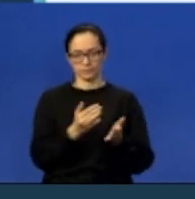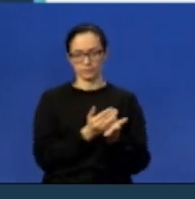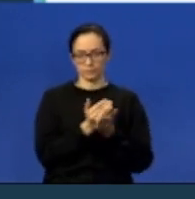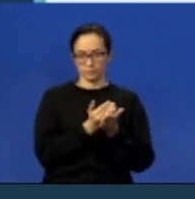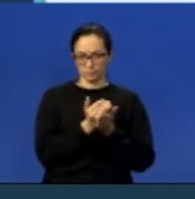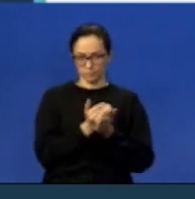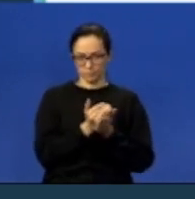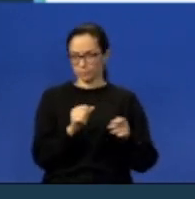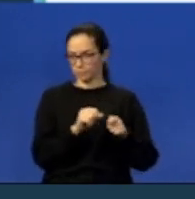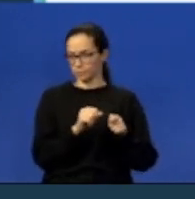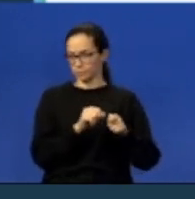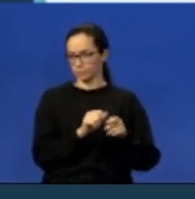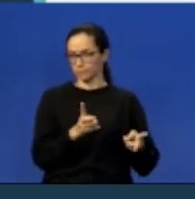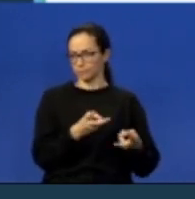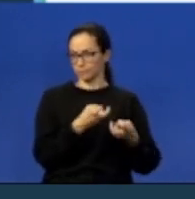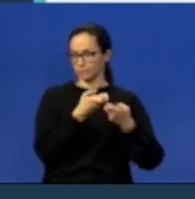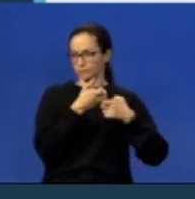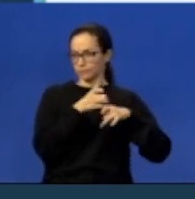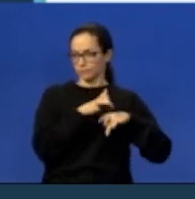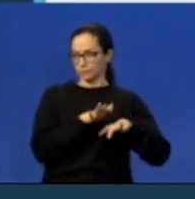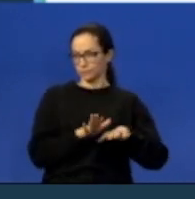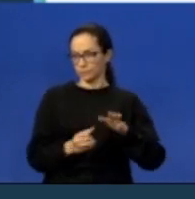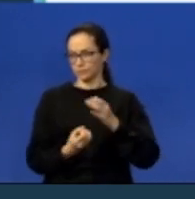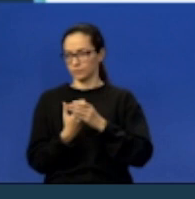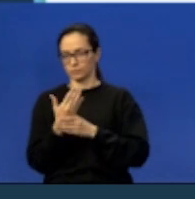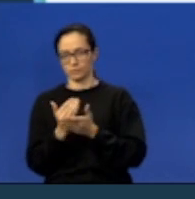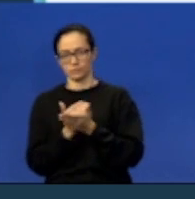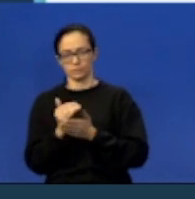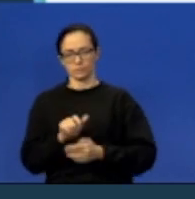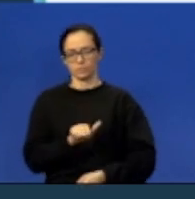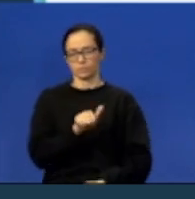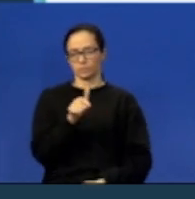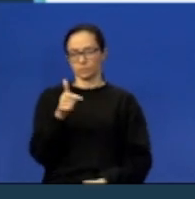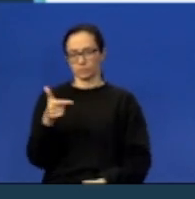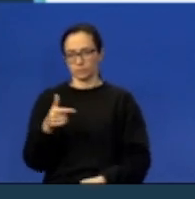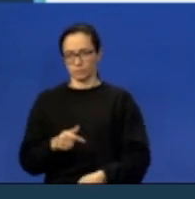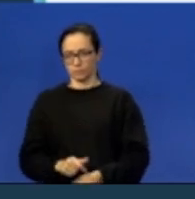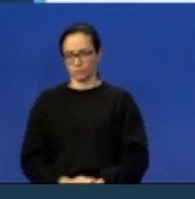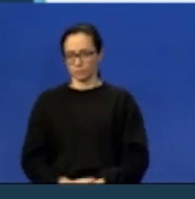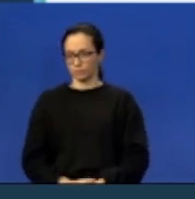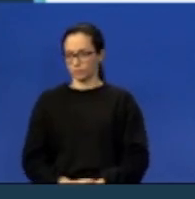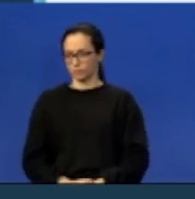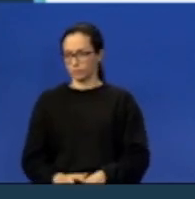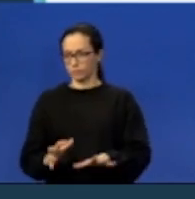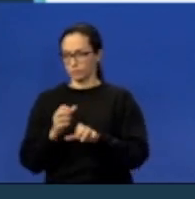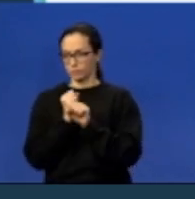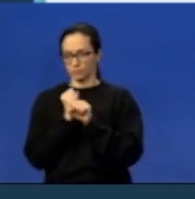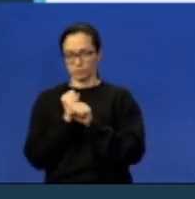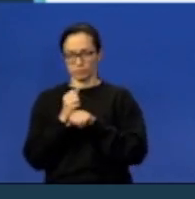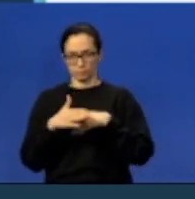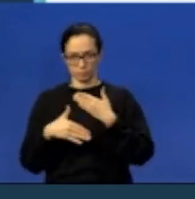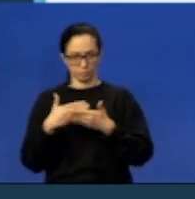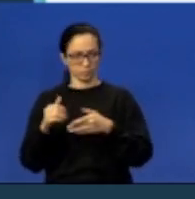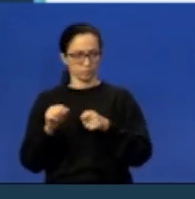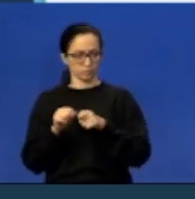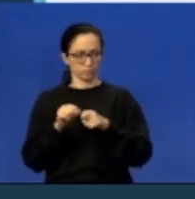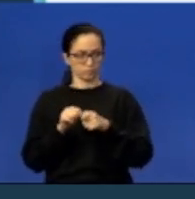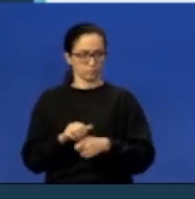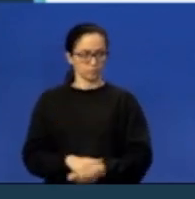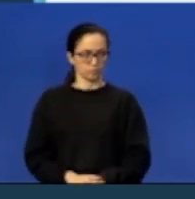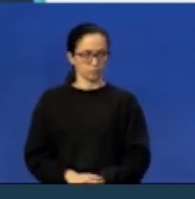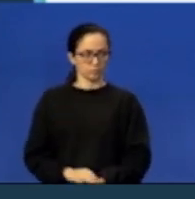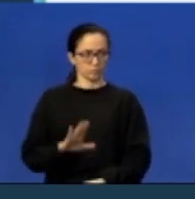da despolarização atrial e o início da despolarização ventricular. Já o